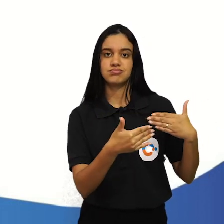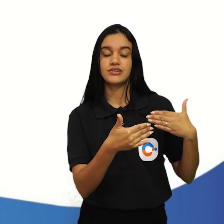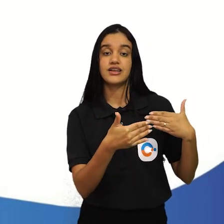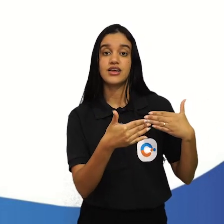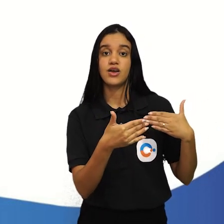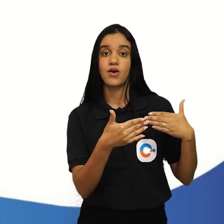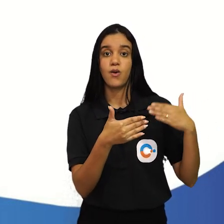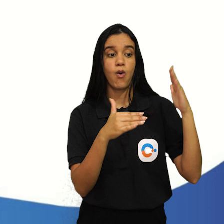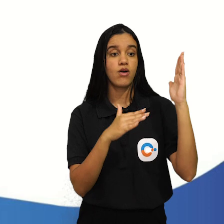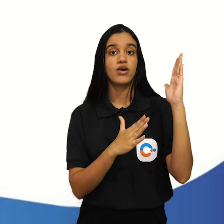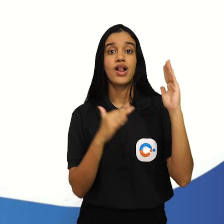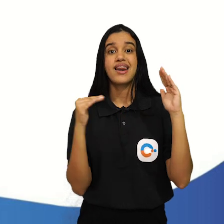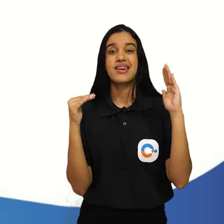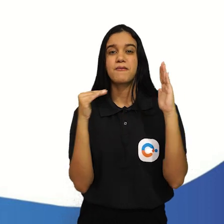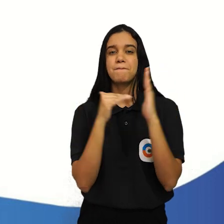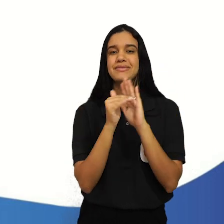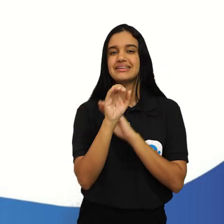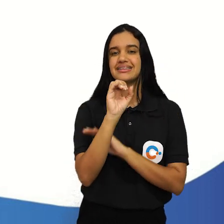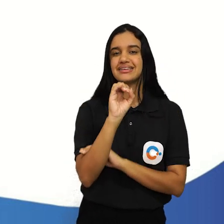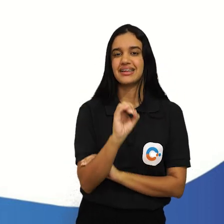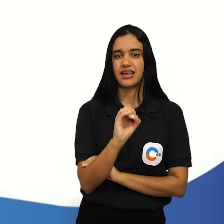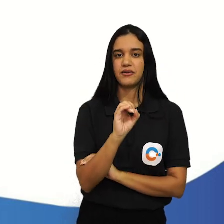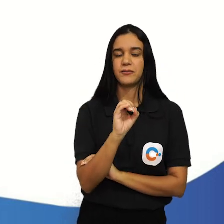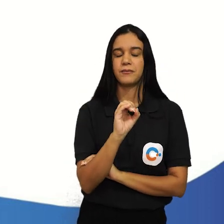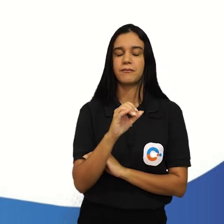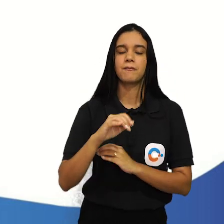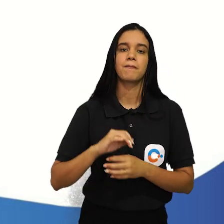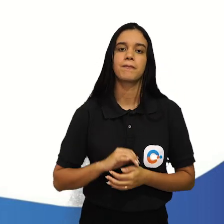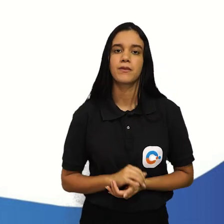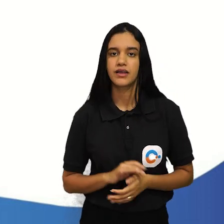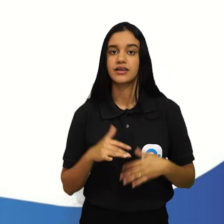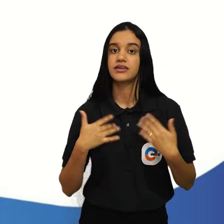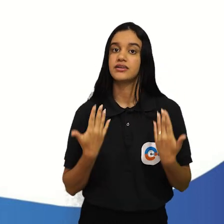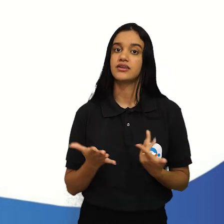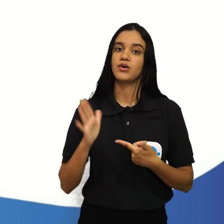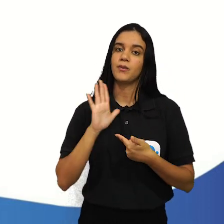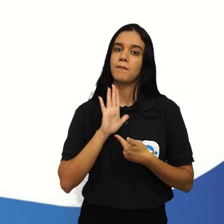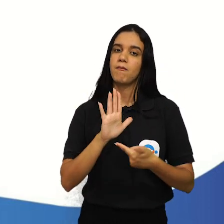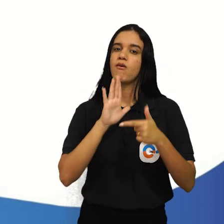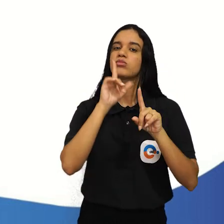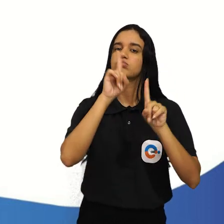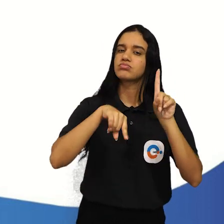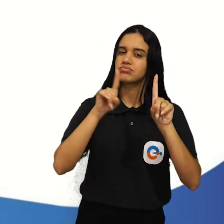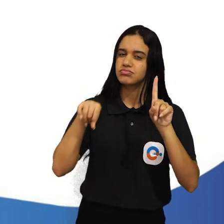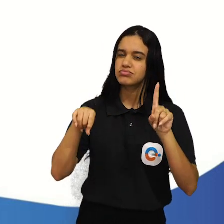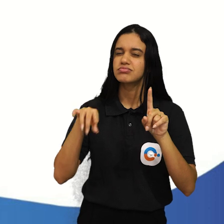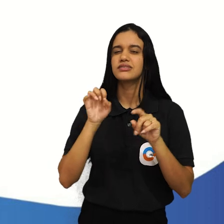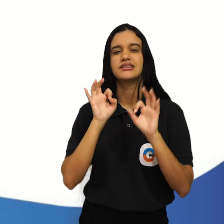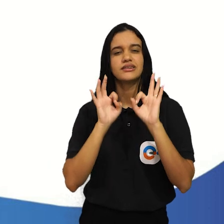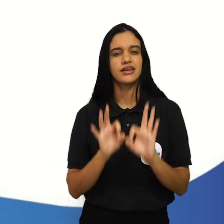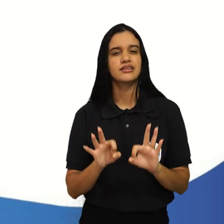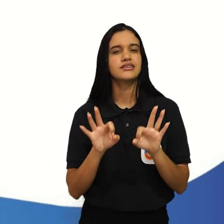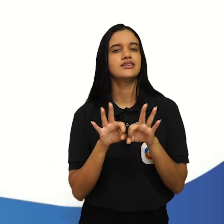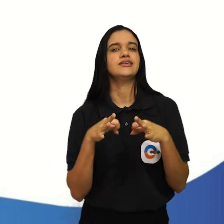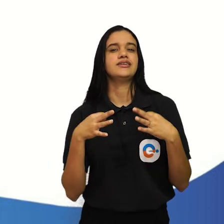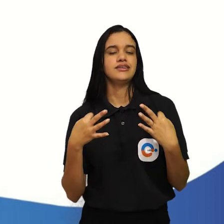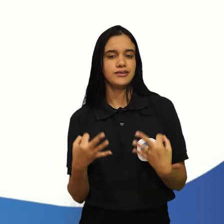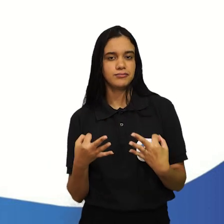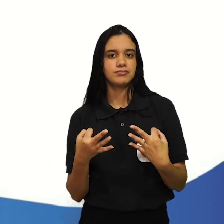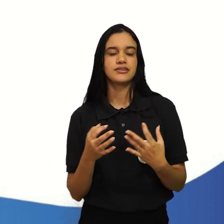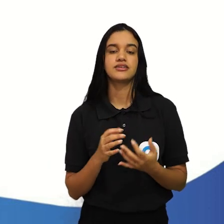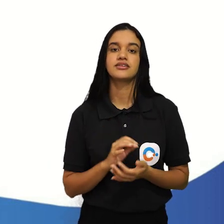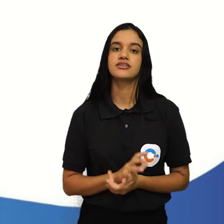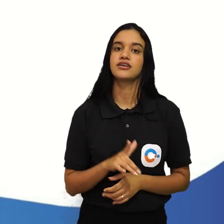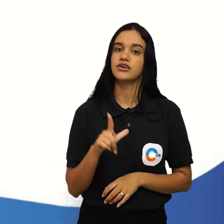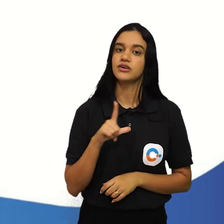nível zero de sua capacidade? E aí ele traz um gráfico, certo? Bem simples, linear,